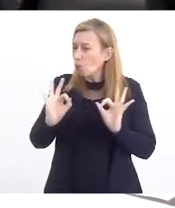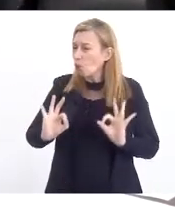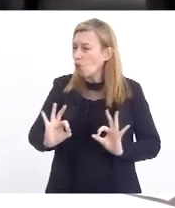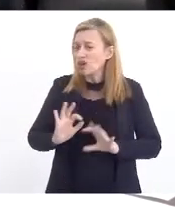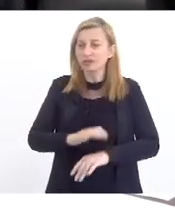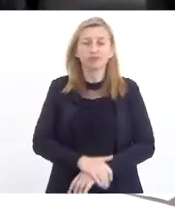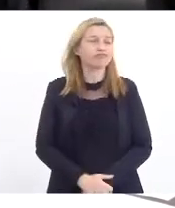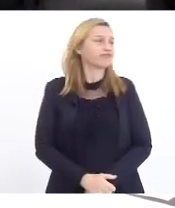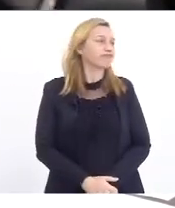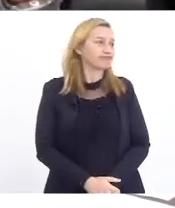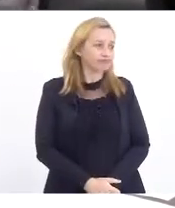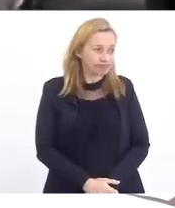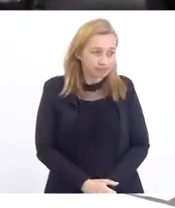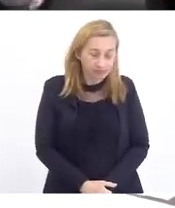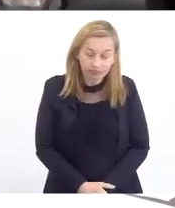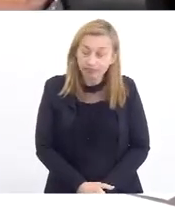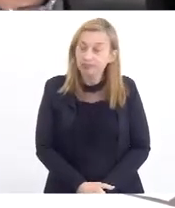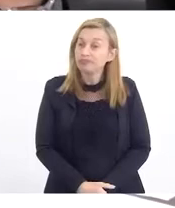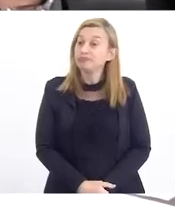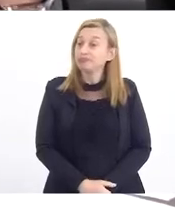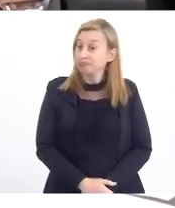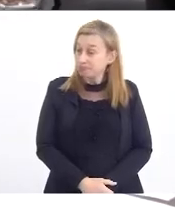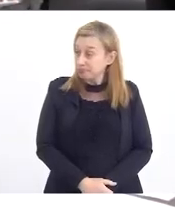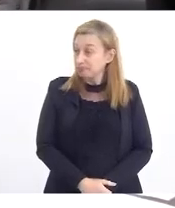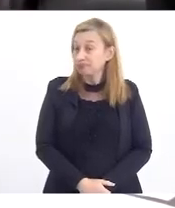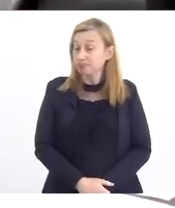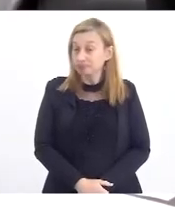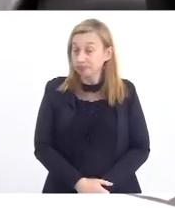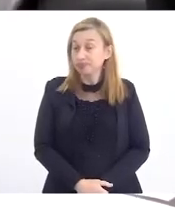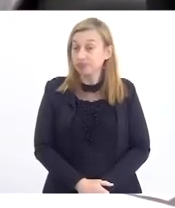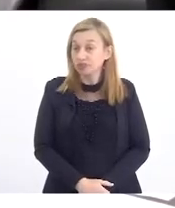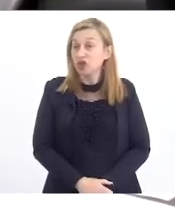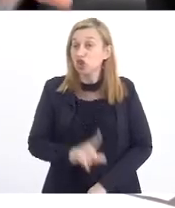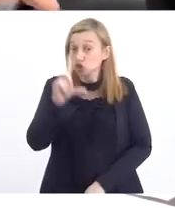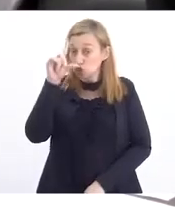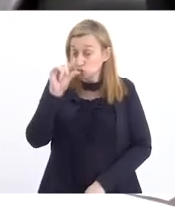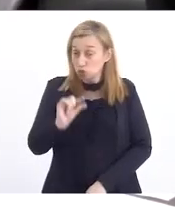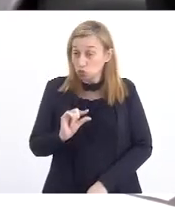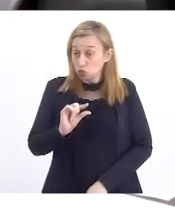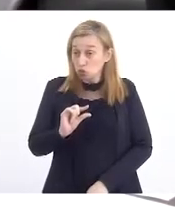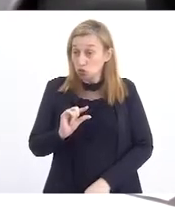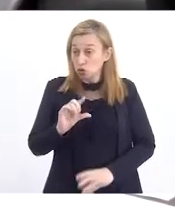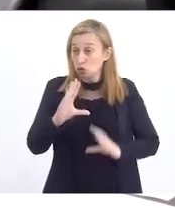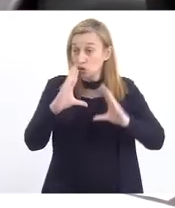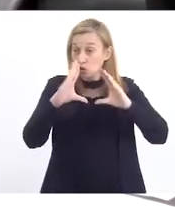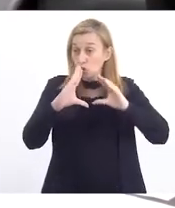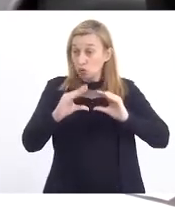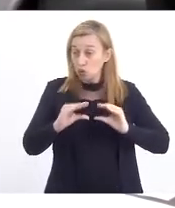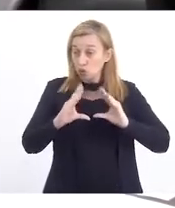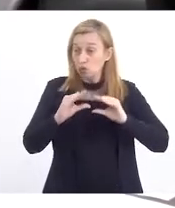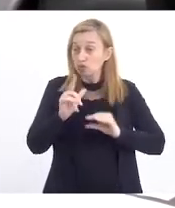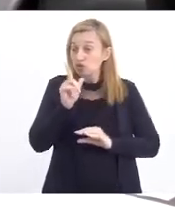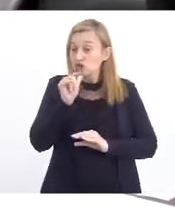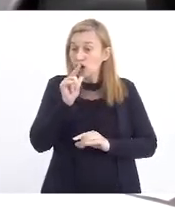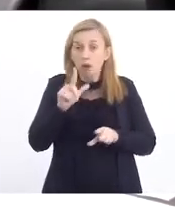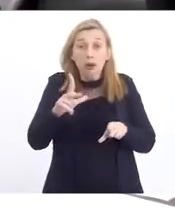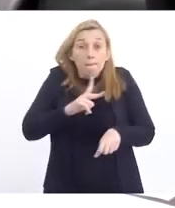ambiental da maior repercussão. Diminuiu o volume da água ofertada. Nem da própria